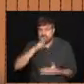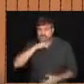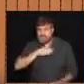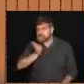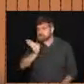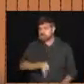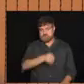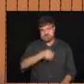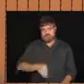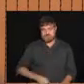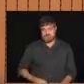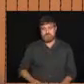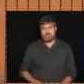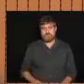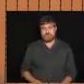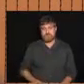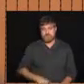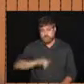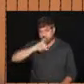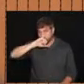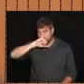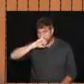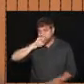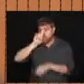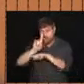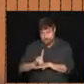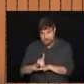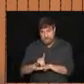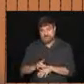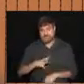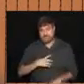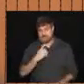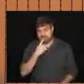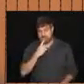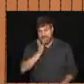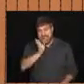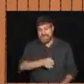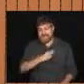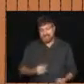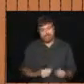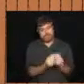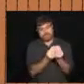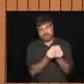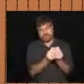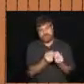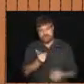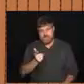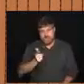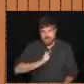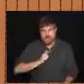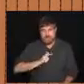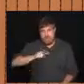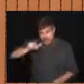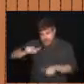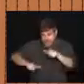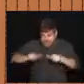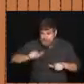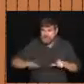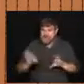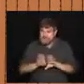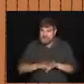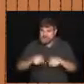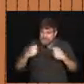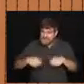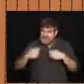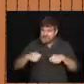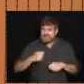depois ele tomou a decisão, e dizer que faz parte de um conjunto de pessoas que também